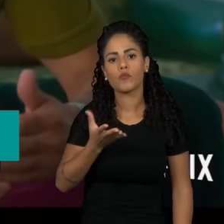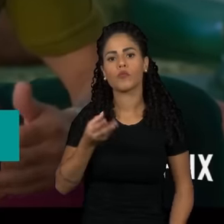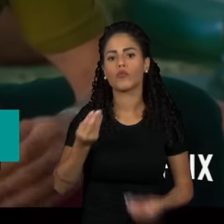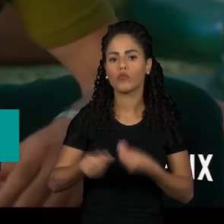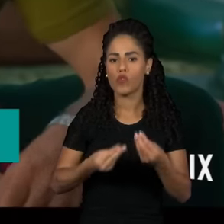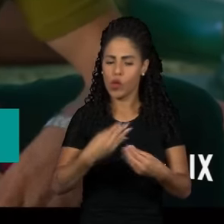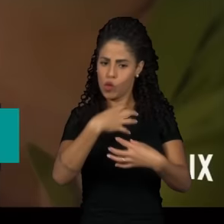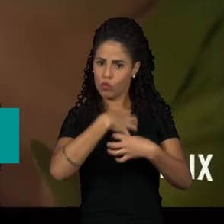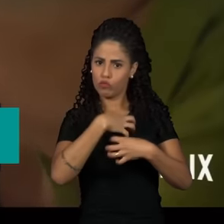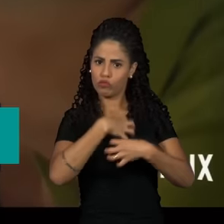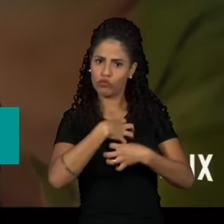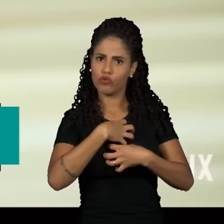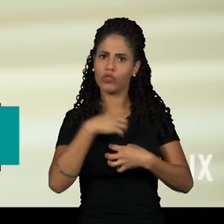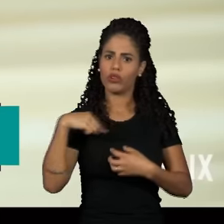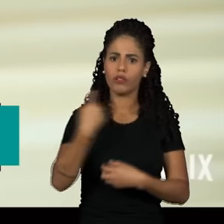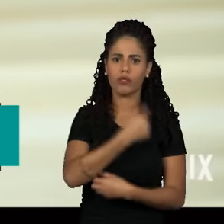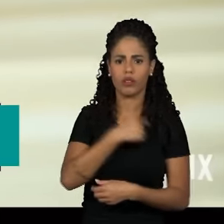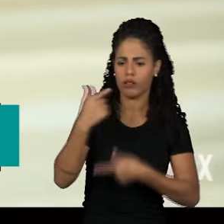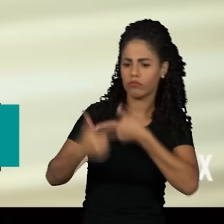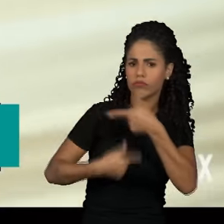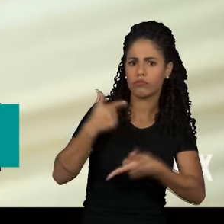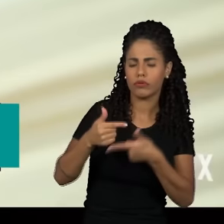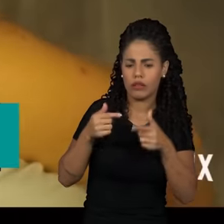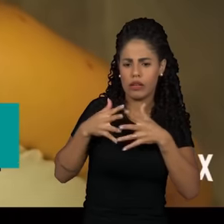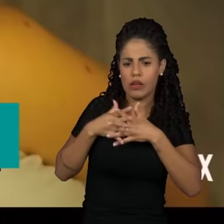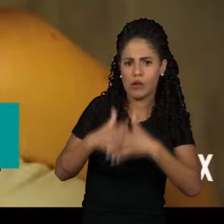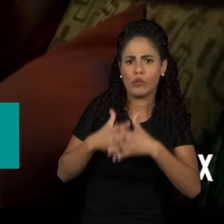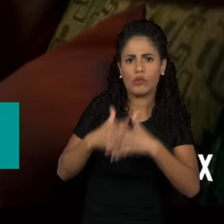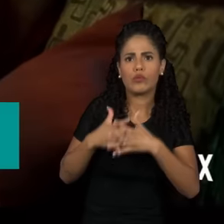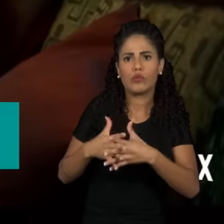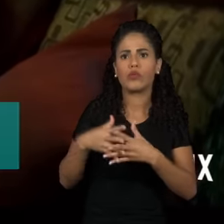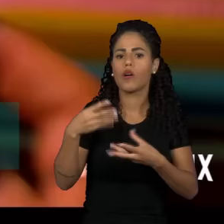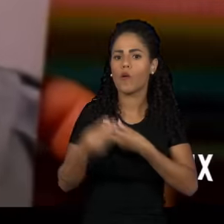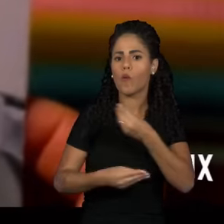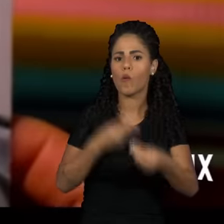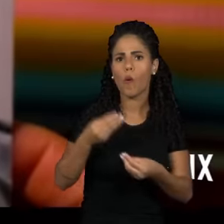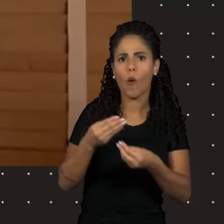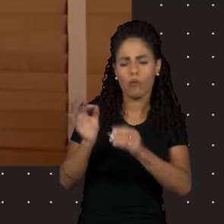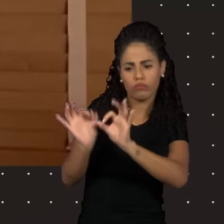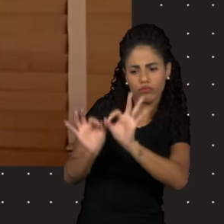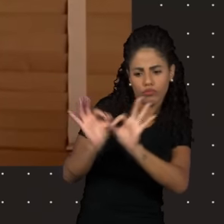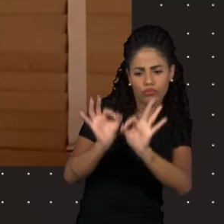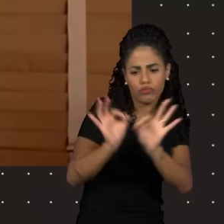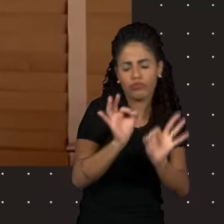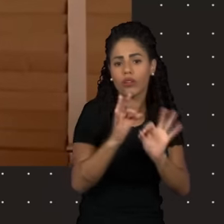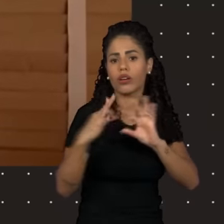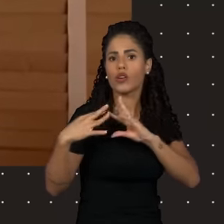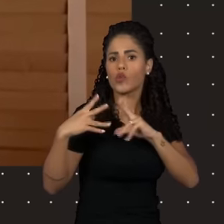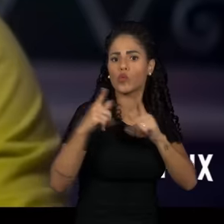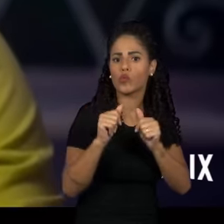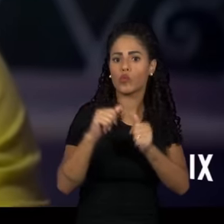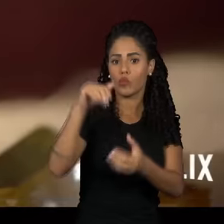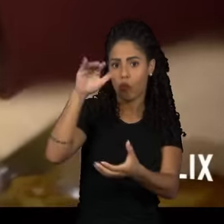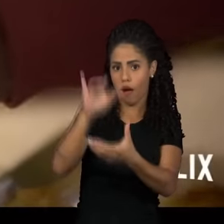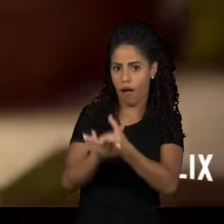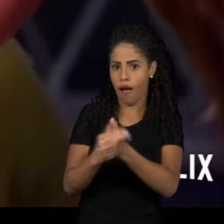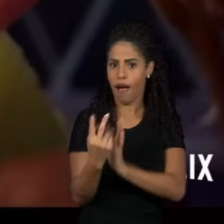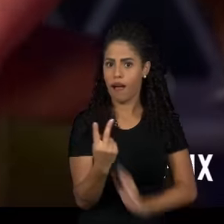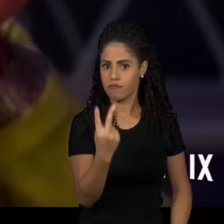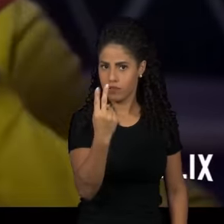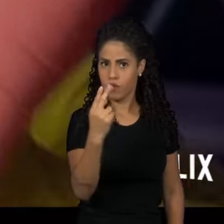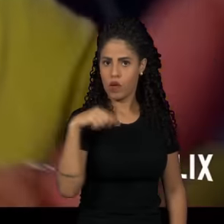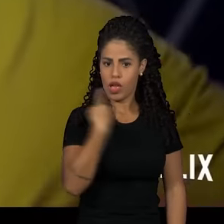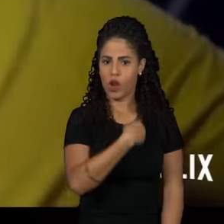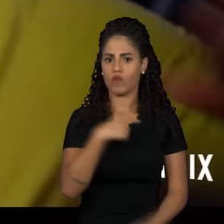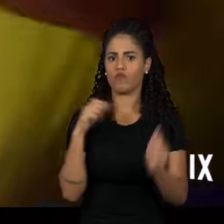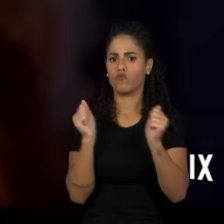forma tão complexa, né, que foi aquele casal e o tempo que a gente passou